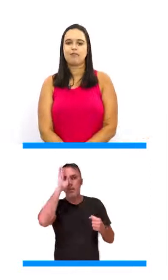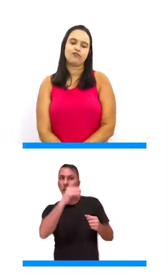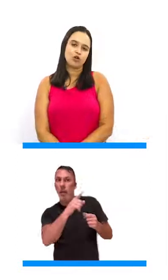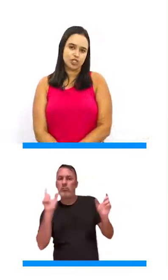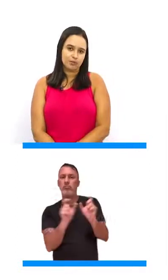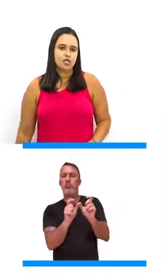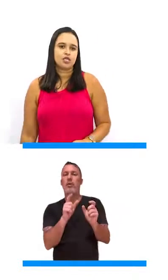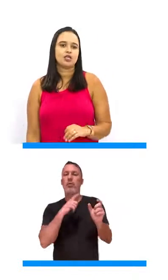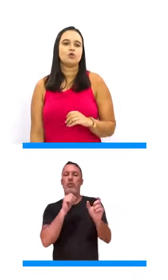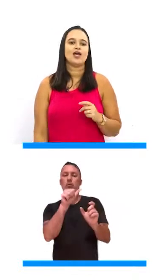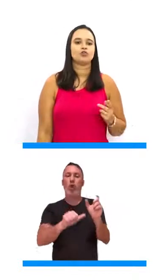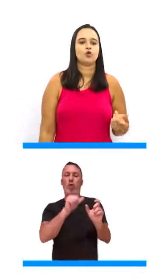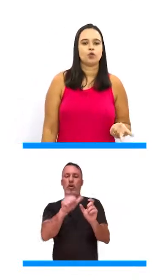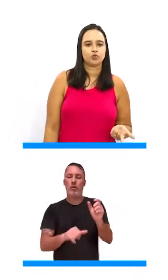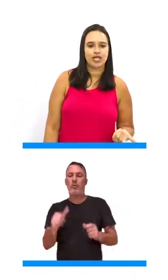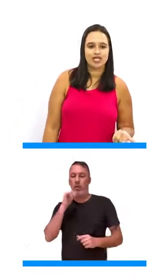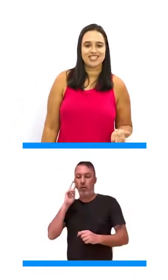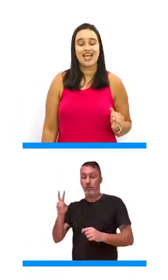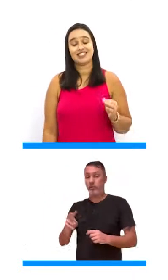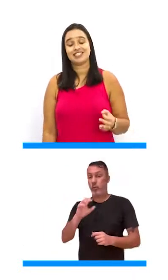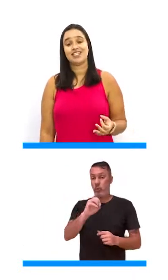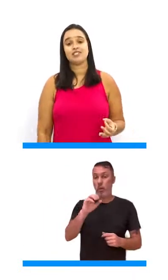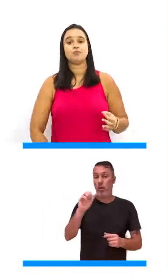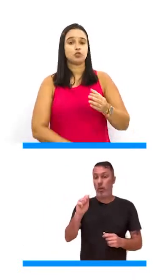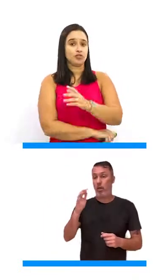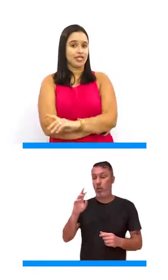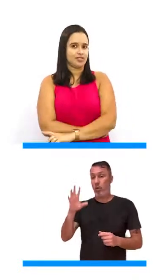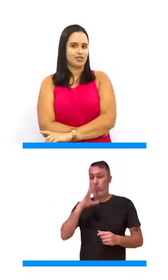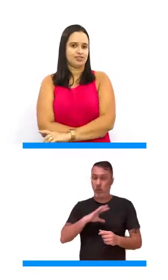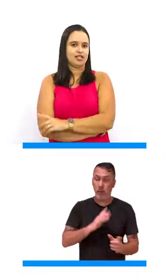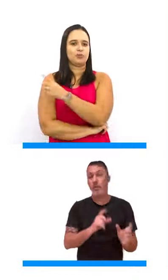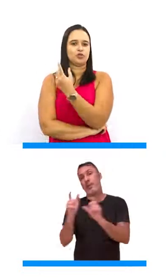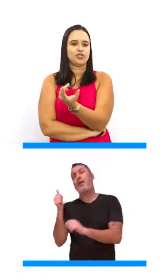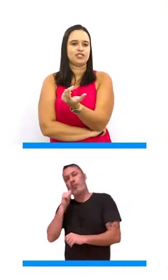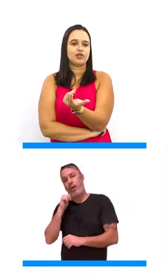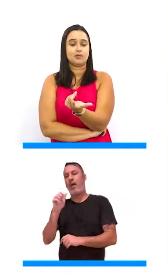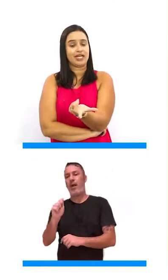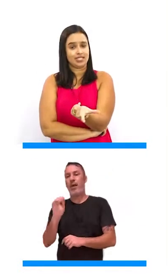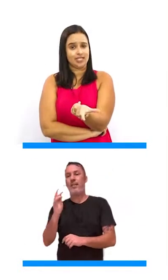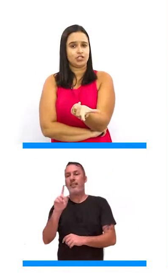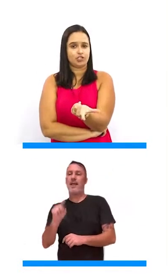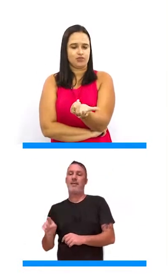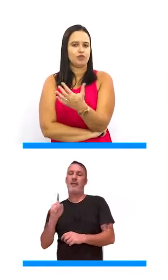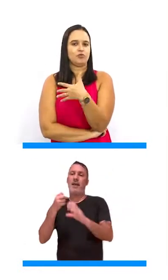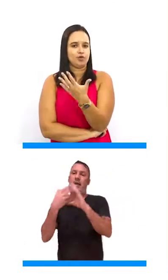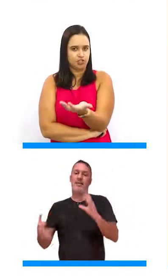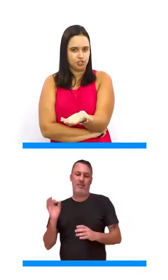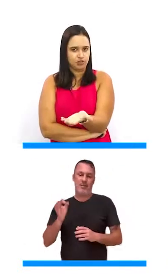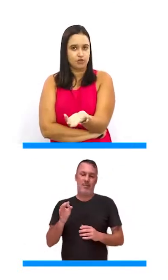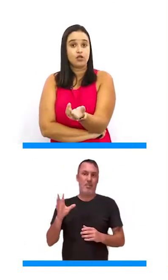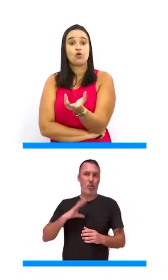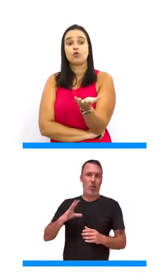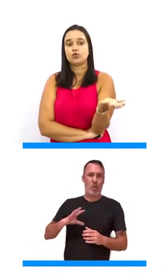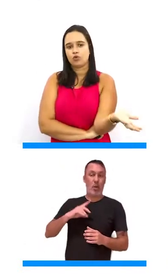flexionar morfologicamente. Então, o ator português, a atriz portuguesa. Então, portuguesa é o quê? É uma característica, não é um